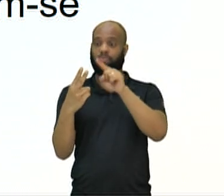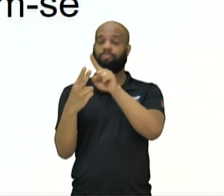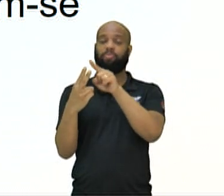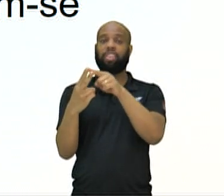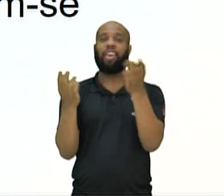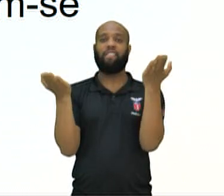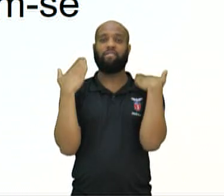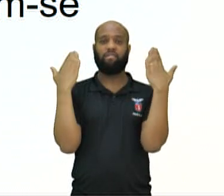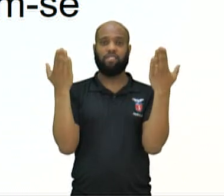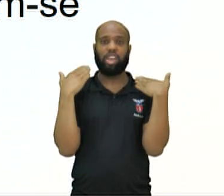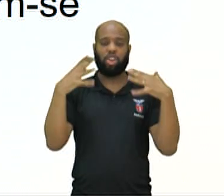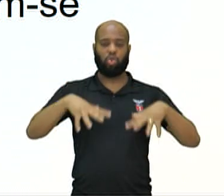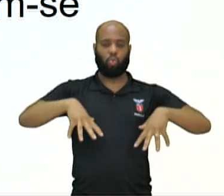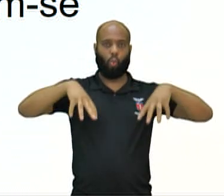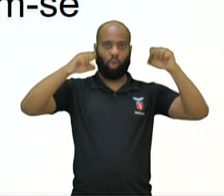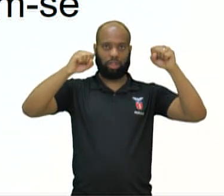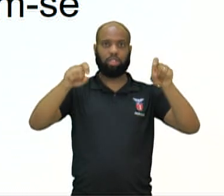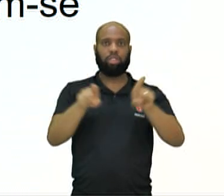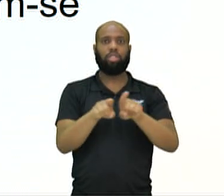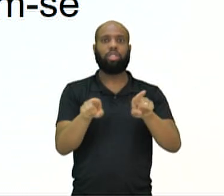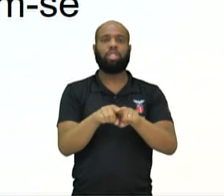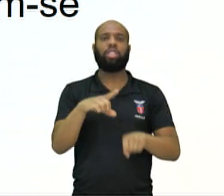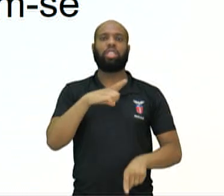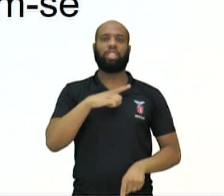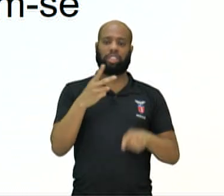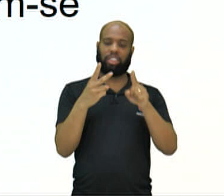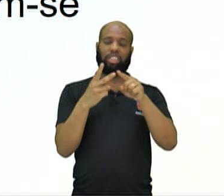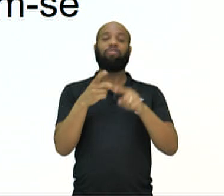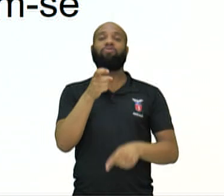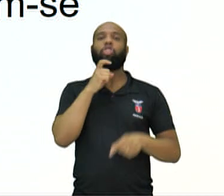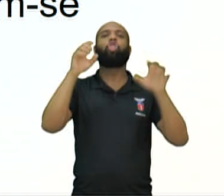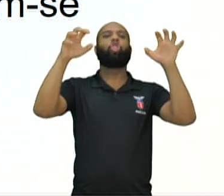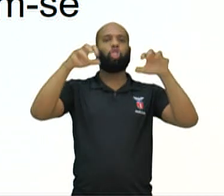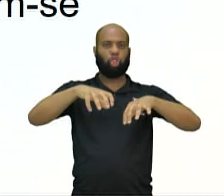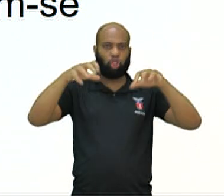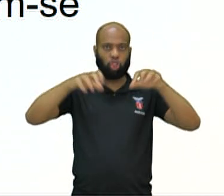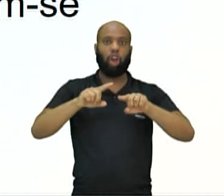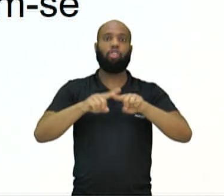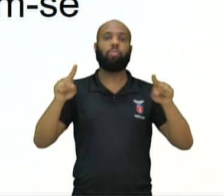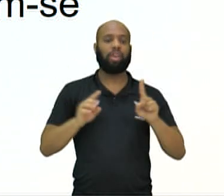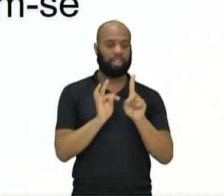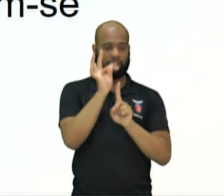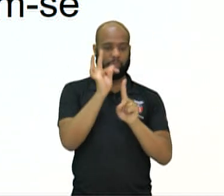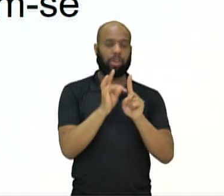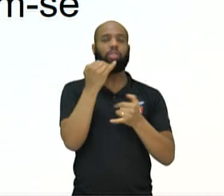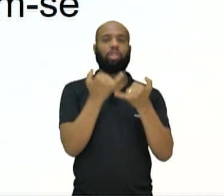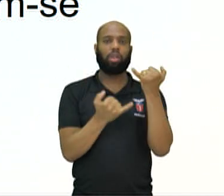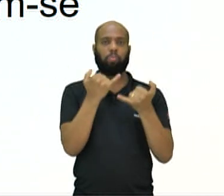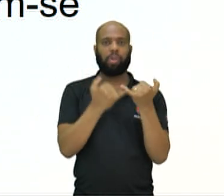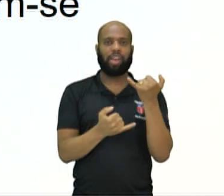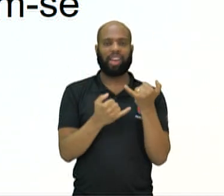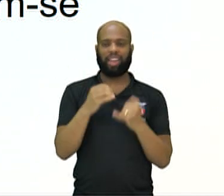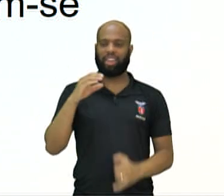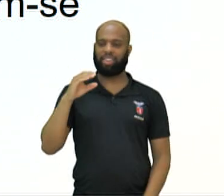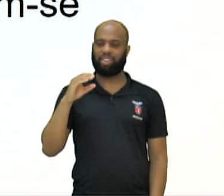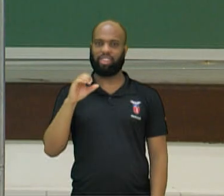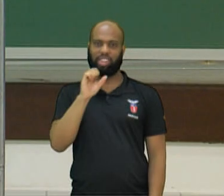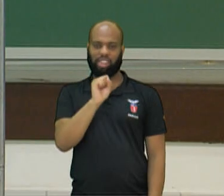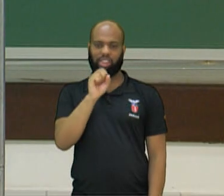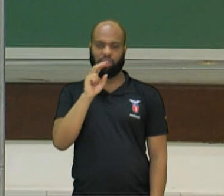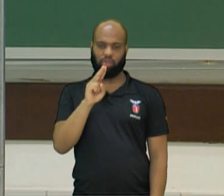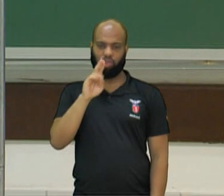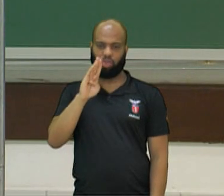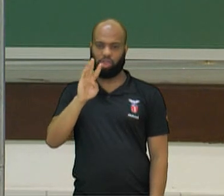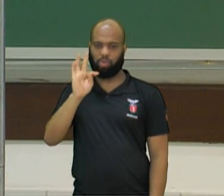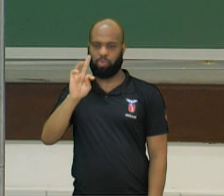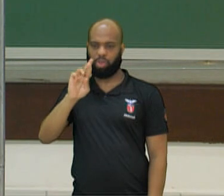inverno chuvoso e menos quente. E as médias de temperatura, elas se assemelham muito às do clima subtropical. Então é